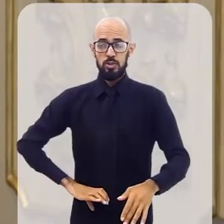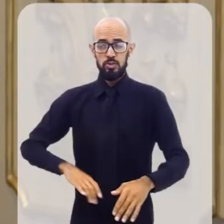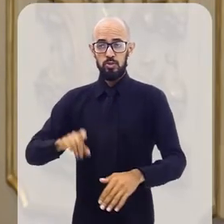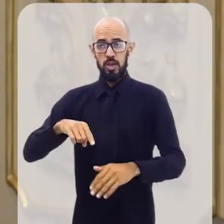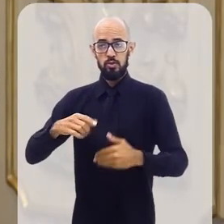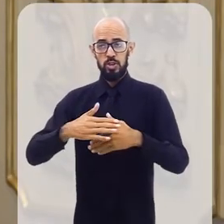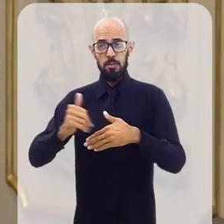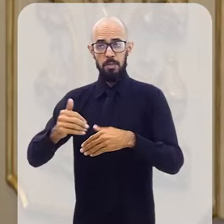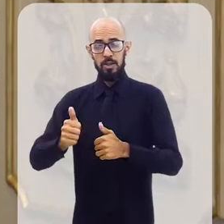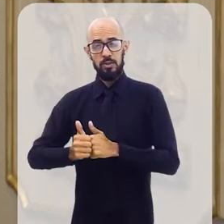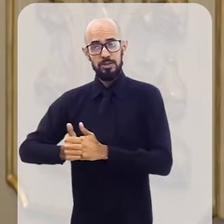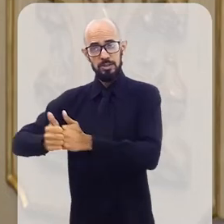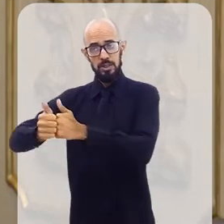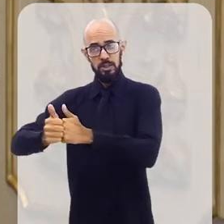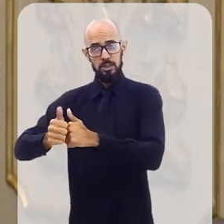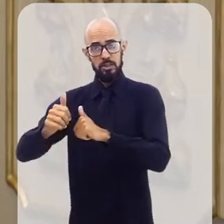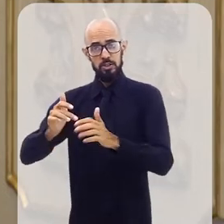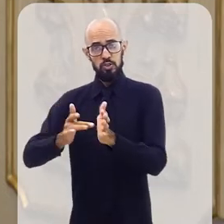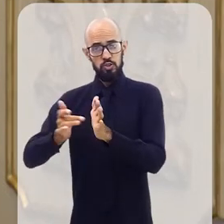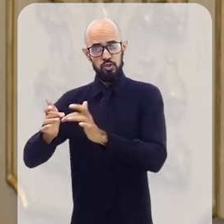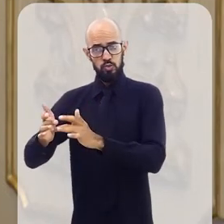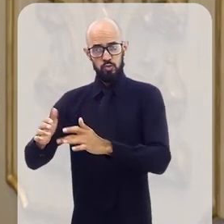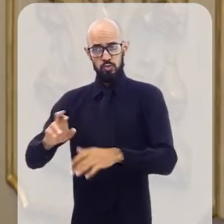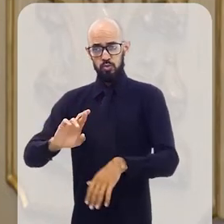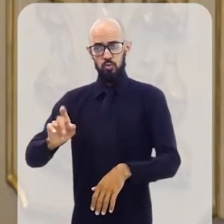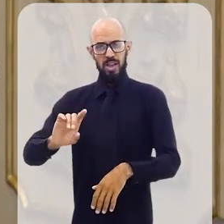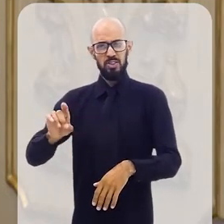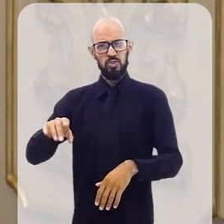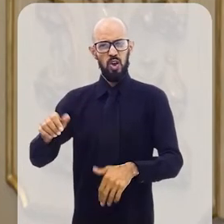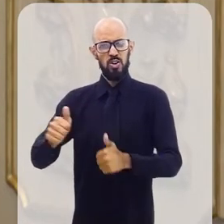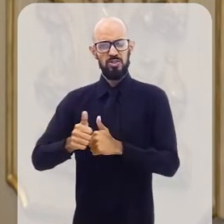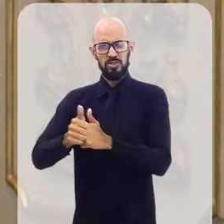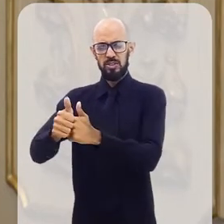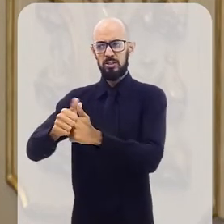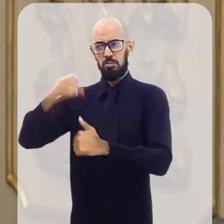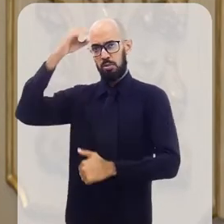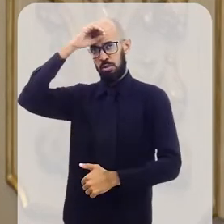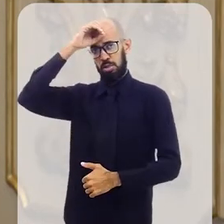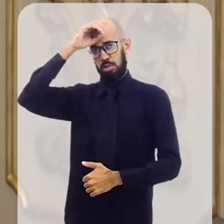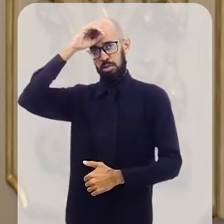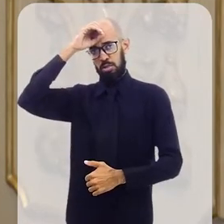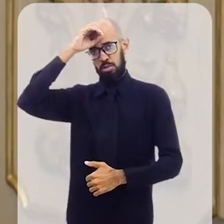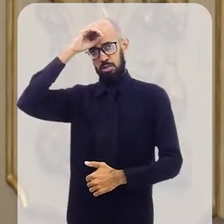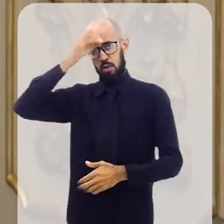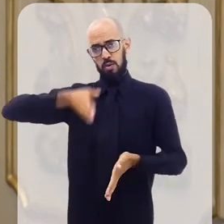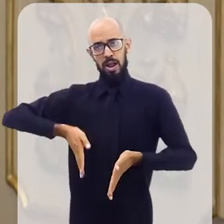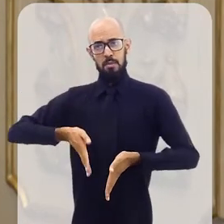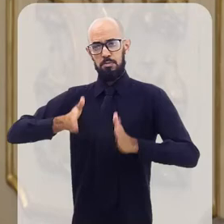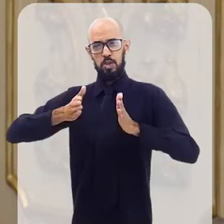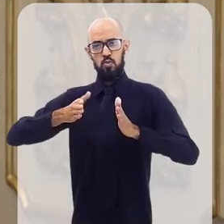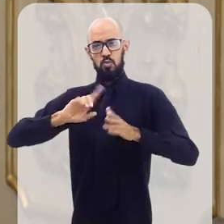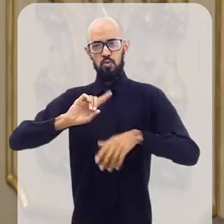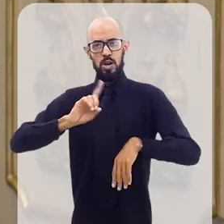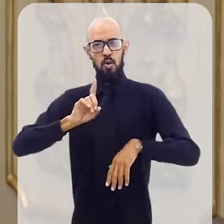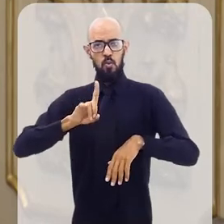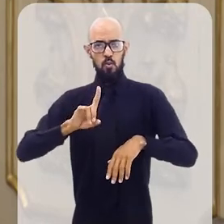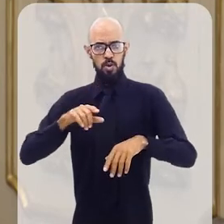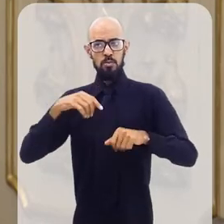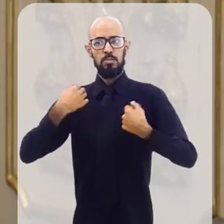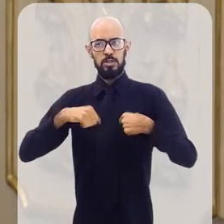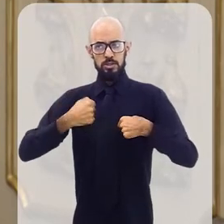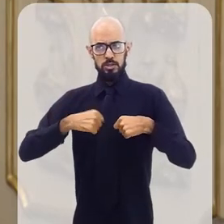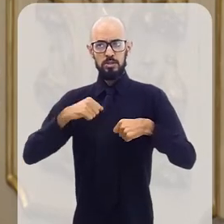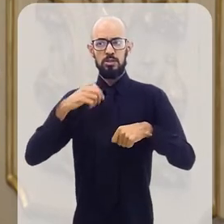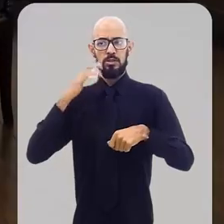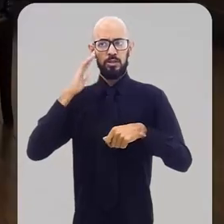o chamado a seguir Jesus um ano Basta apenas seguir como mover e você saber para onde o